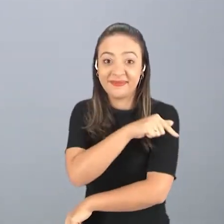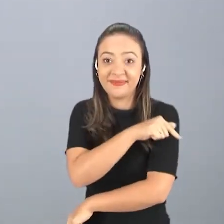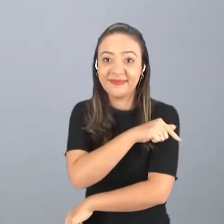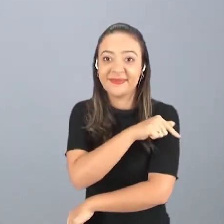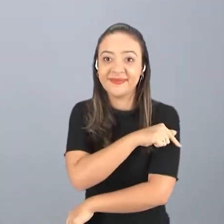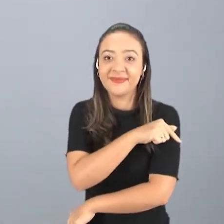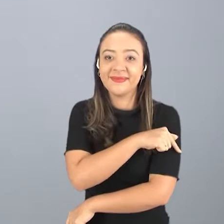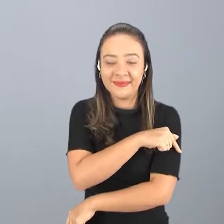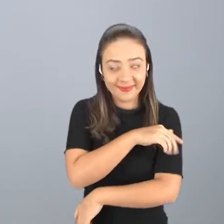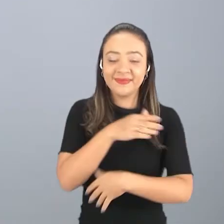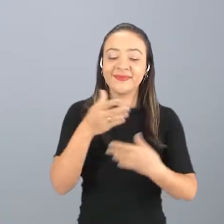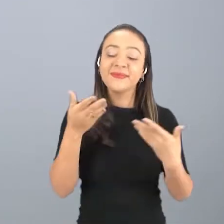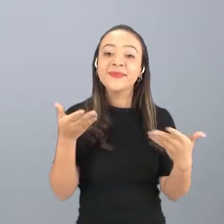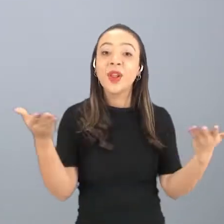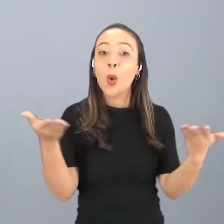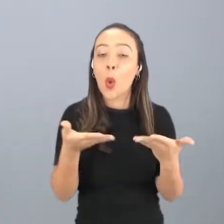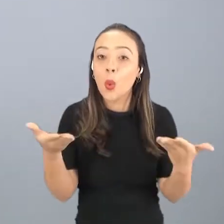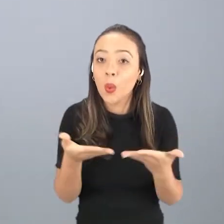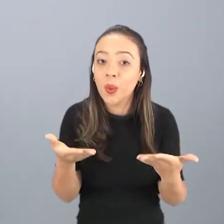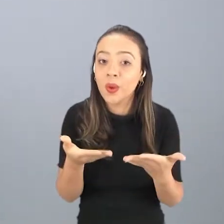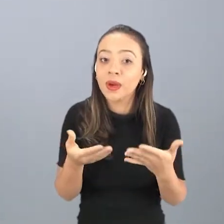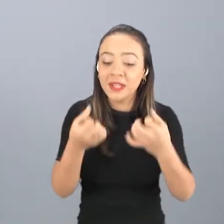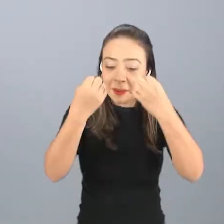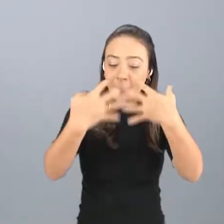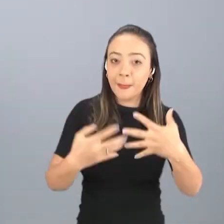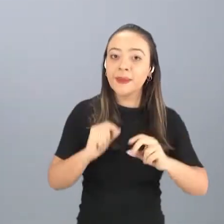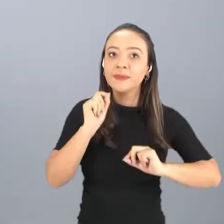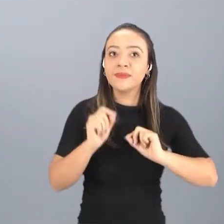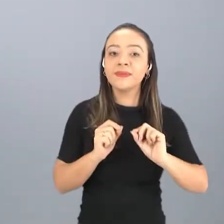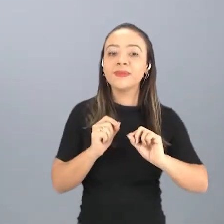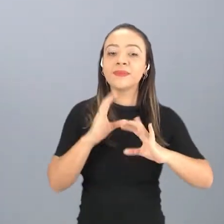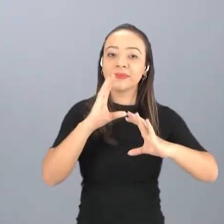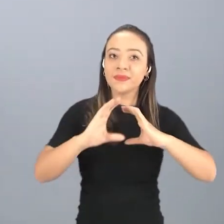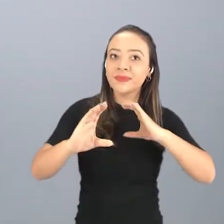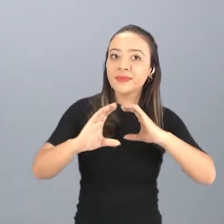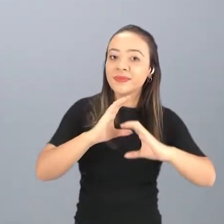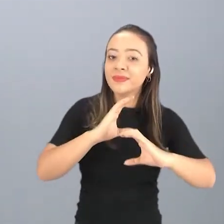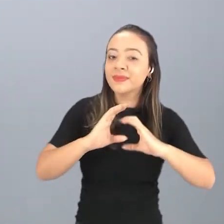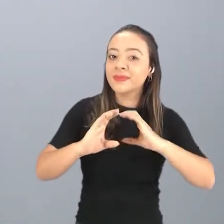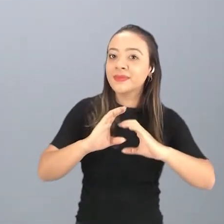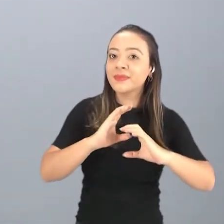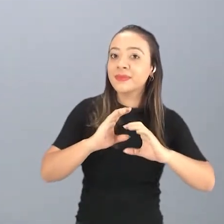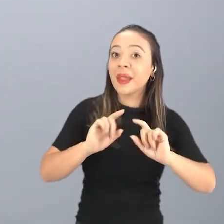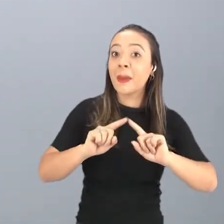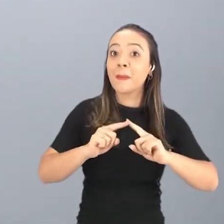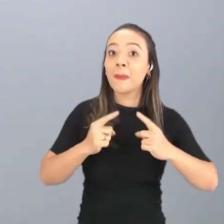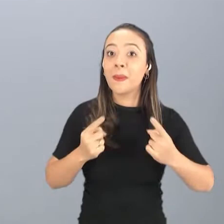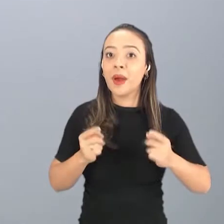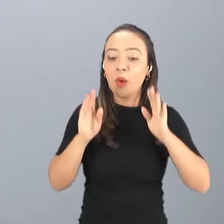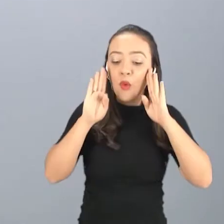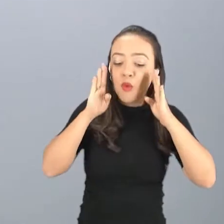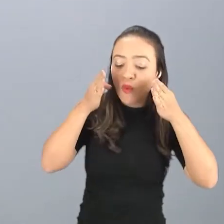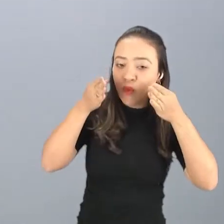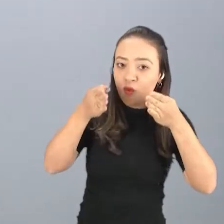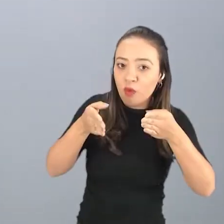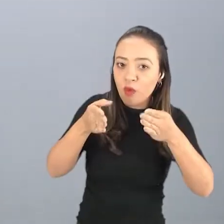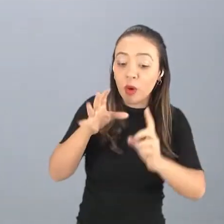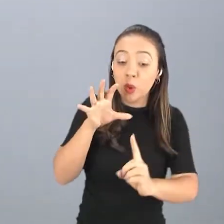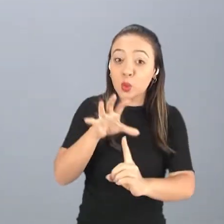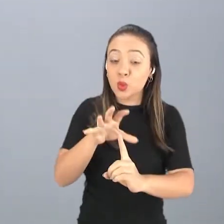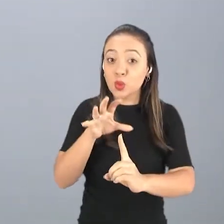ensino fundamental. Hoje nós vamos falar um pouquinho sobre a música, mas direcionada para a